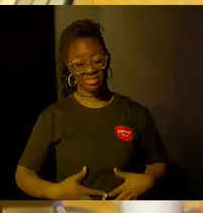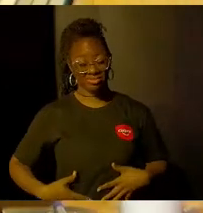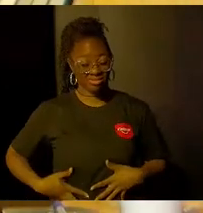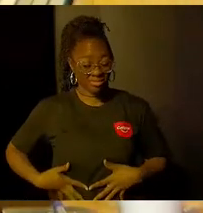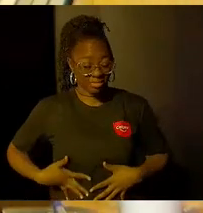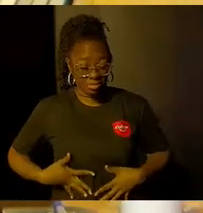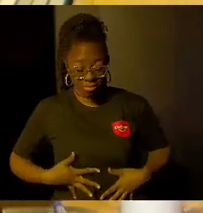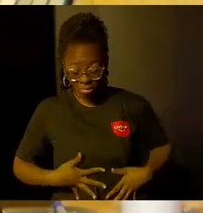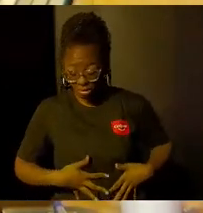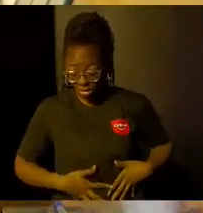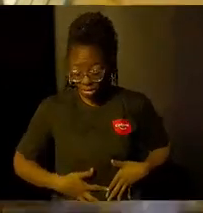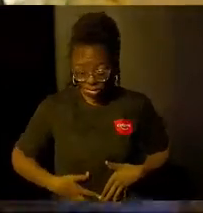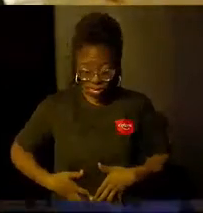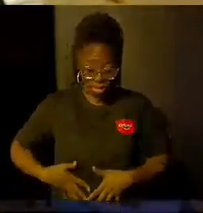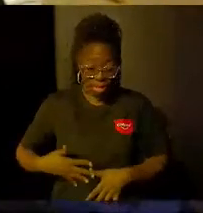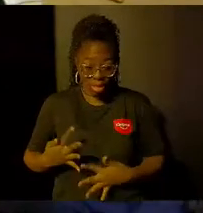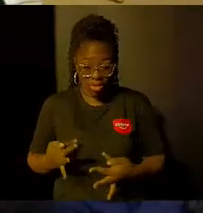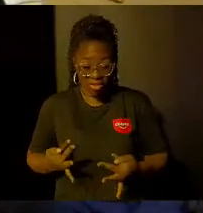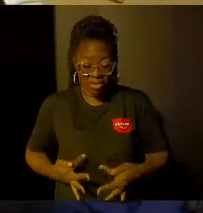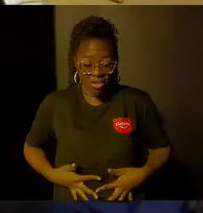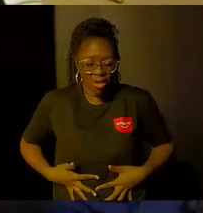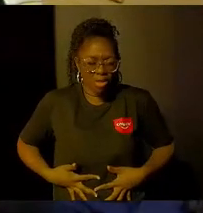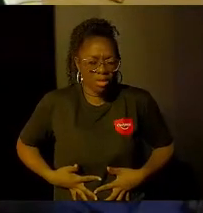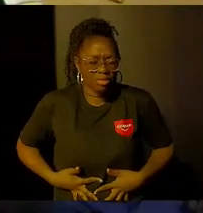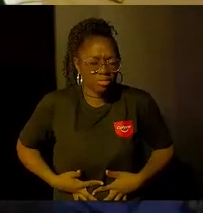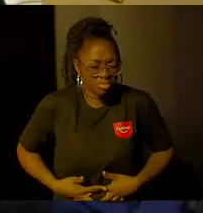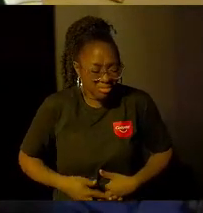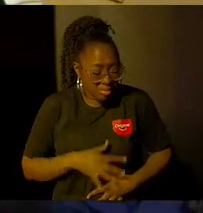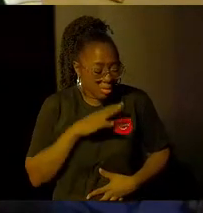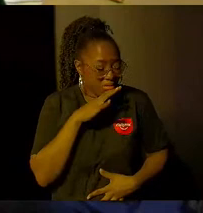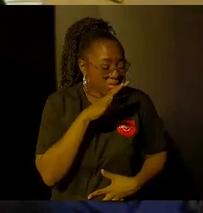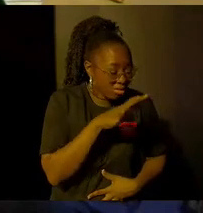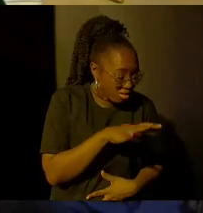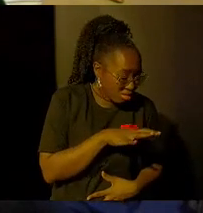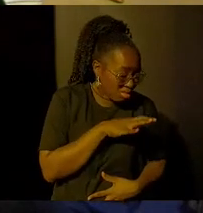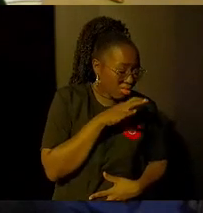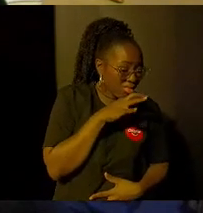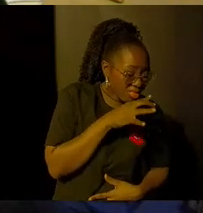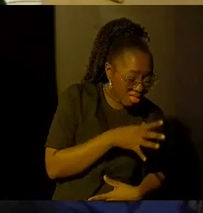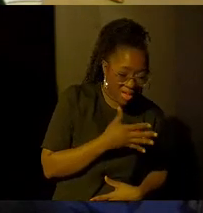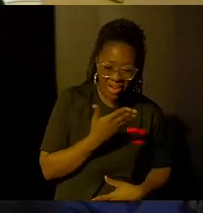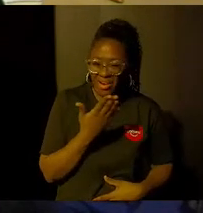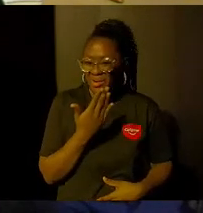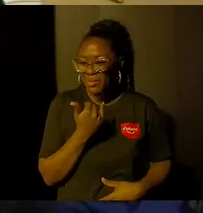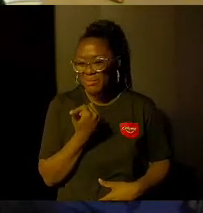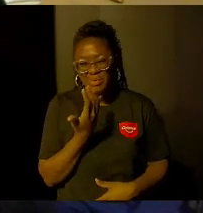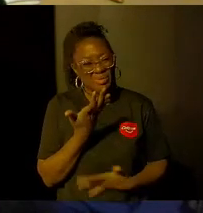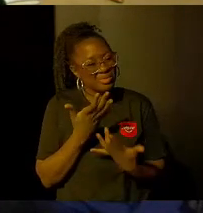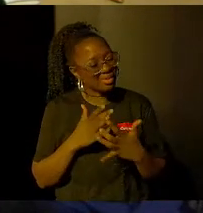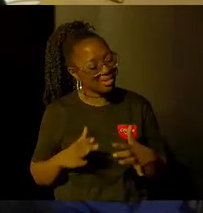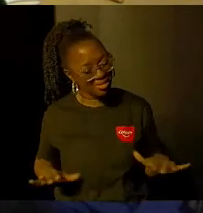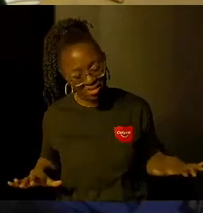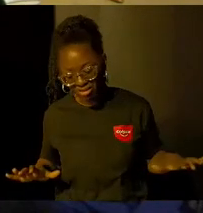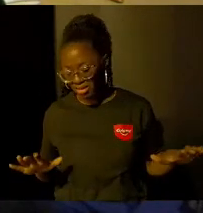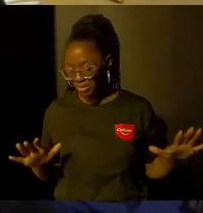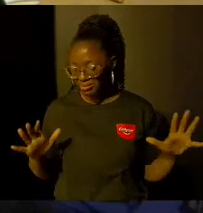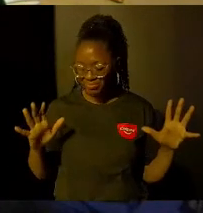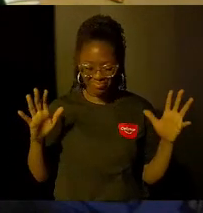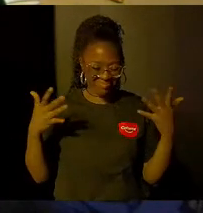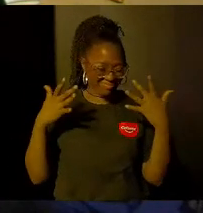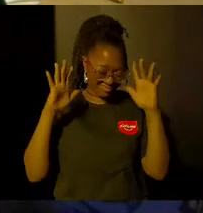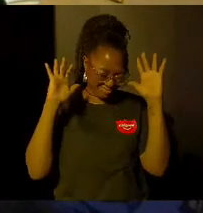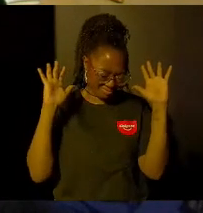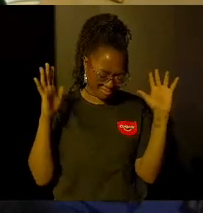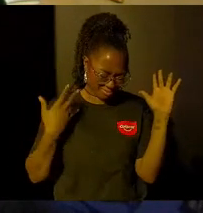Parecia em carne viva vômitos contínuos perda de apetite desencanto Total